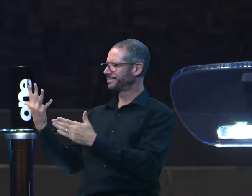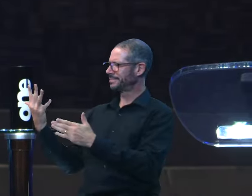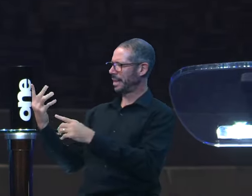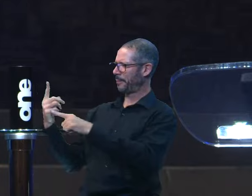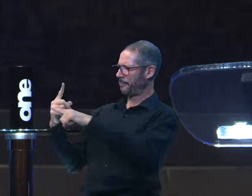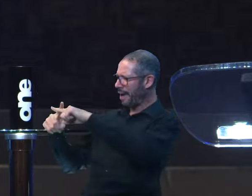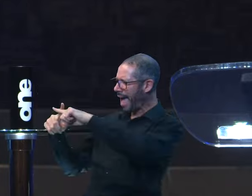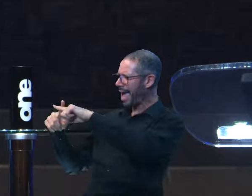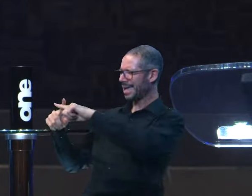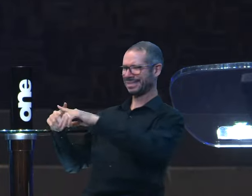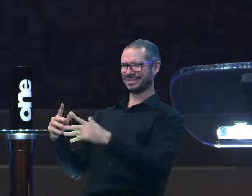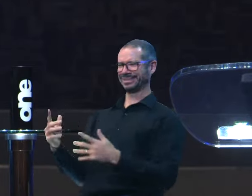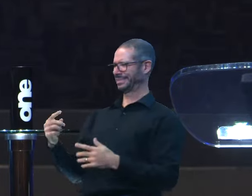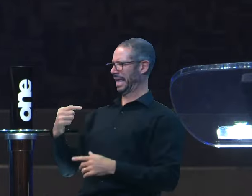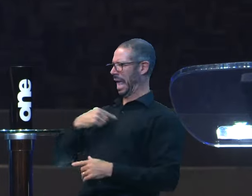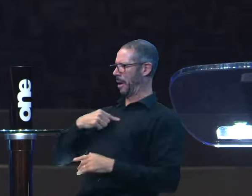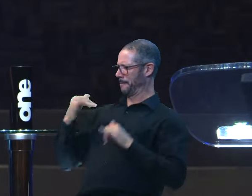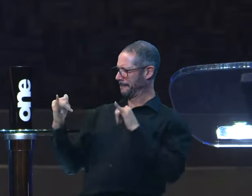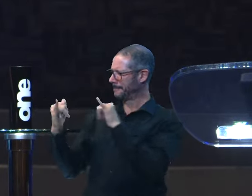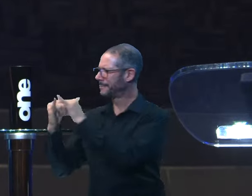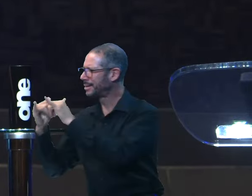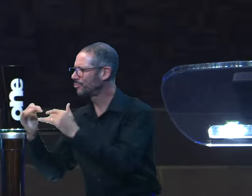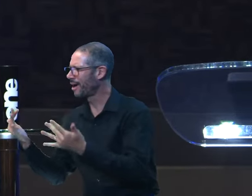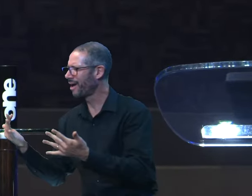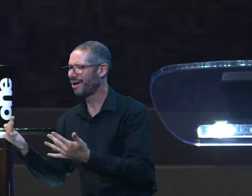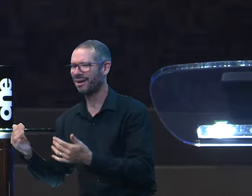quantas vezes eu tenho que perdoar?